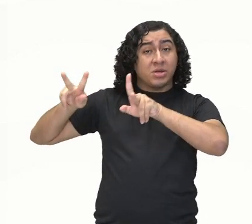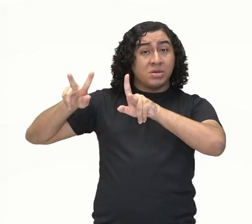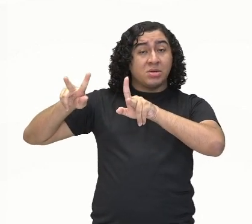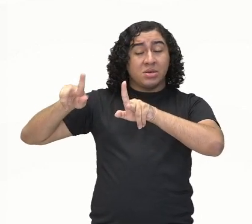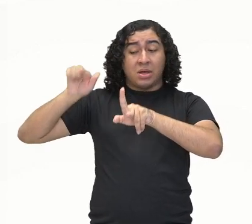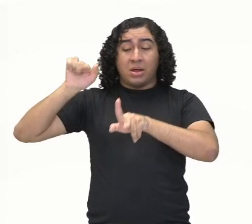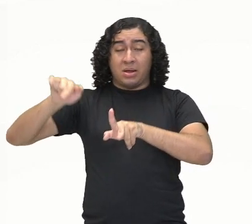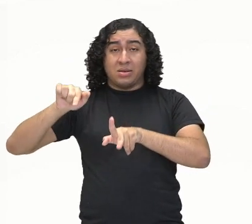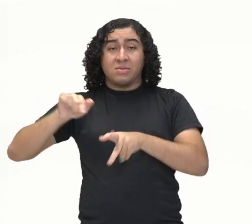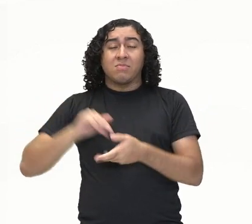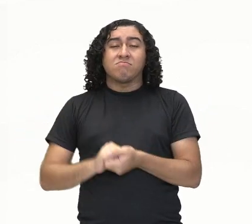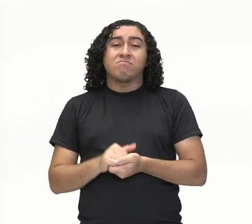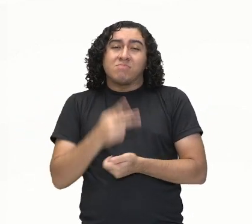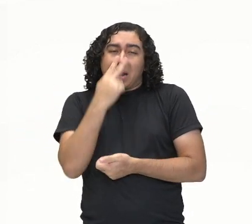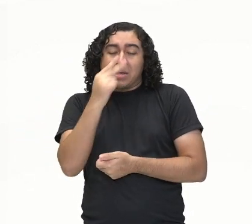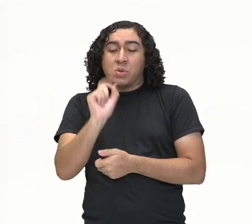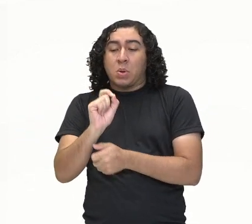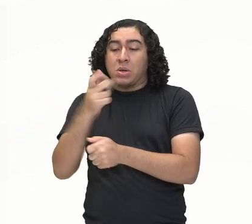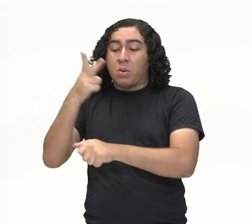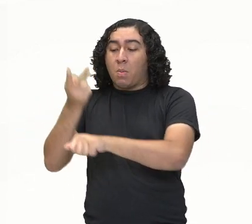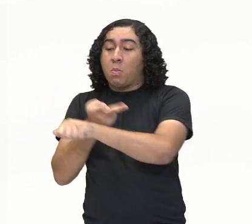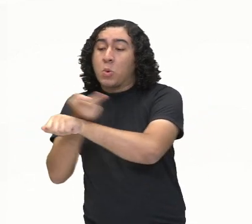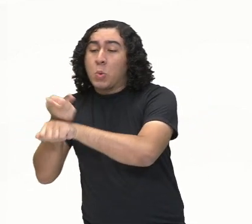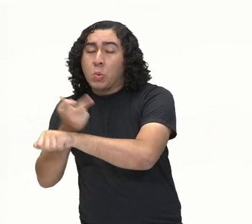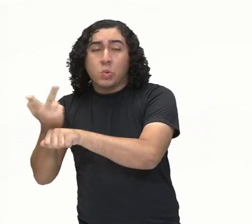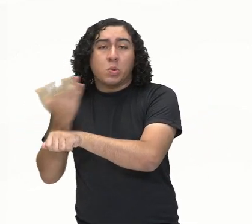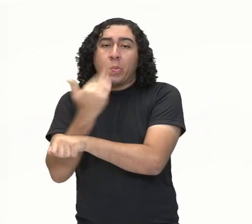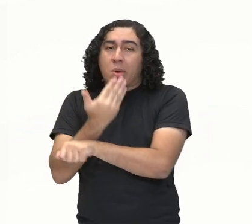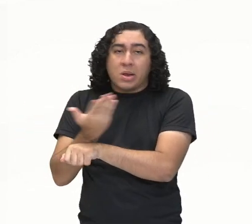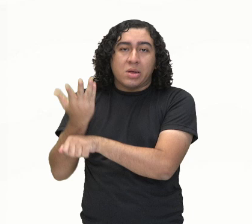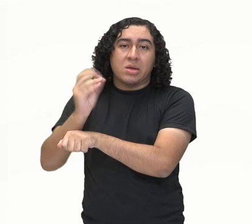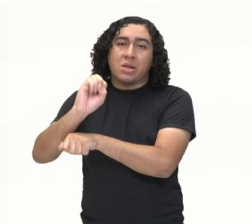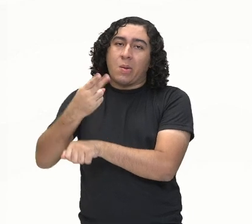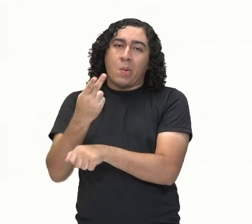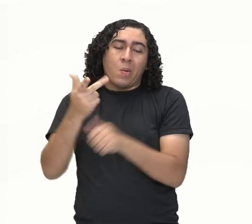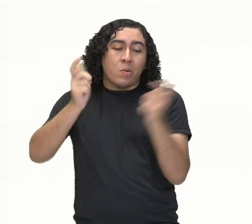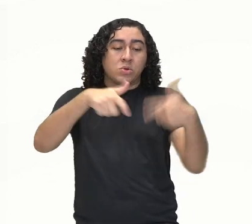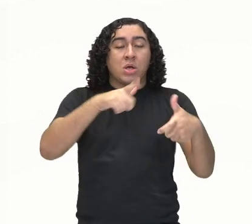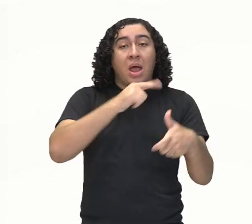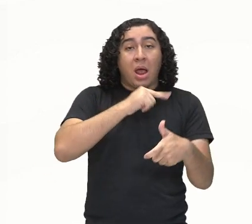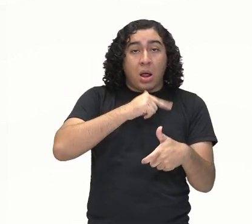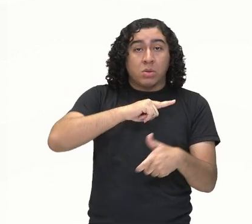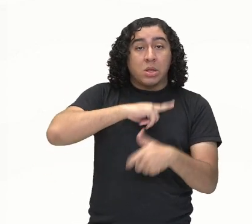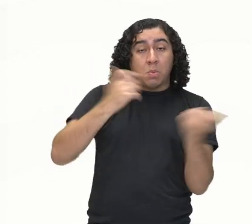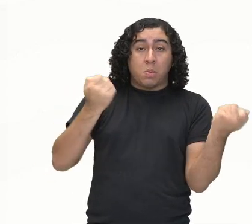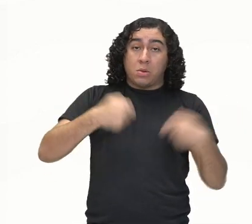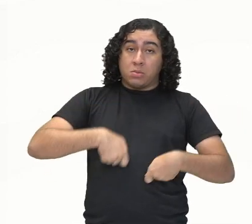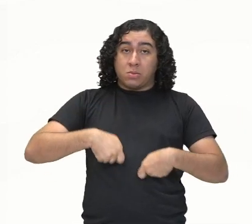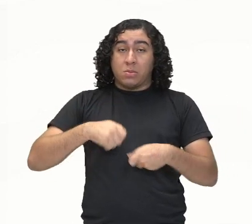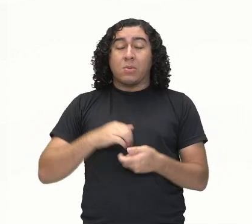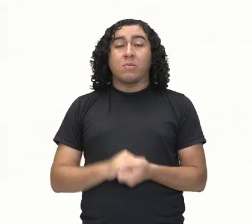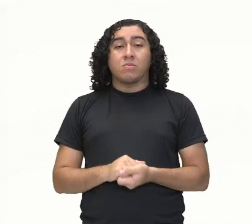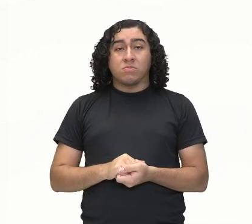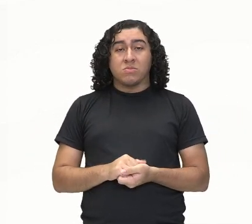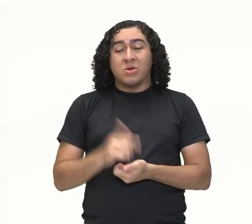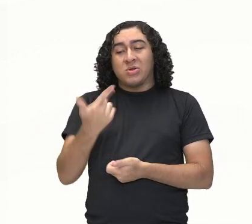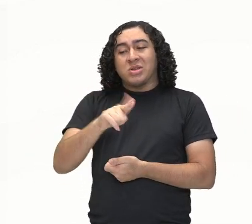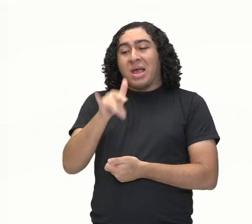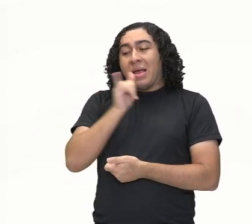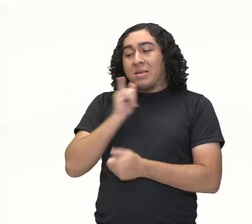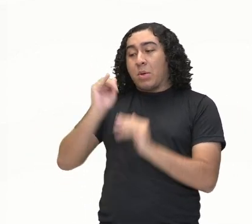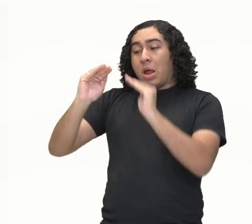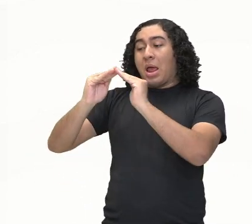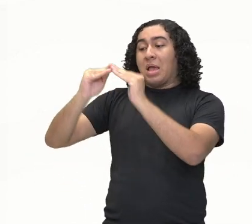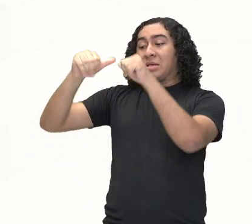Então eles iam em busca de alimentos, de onde tinha água, e aí eles não fixavam